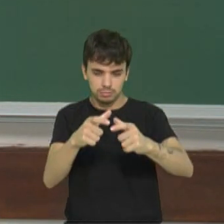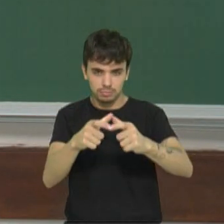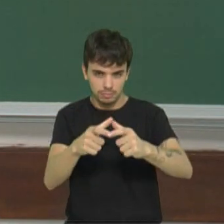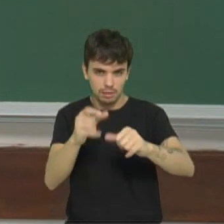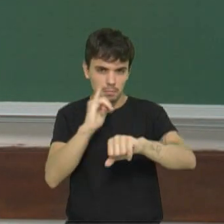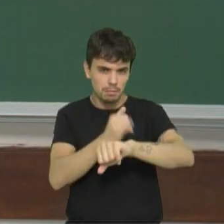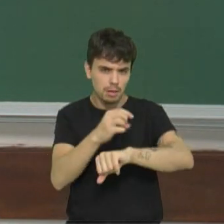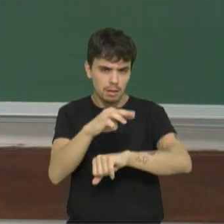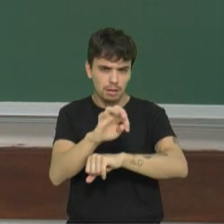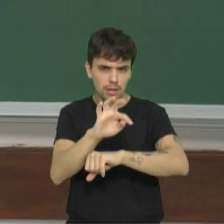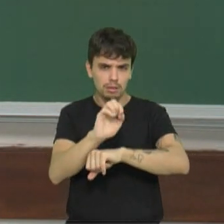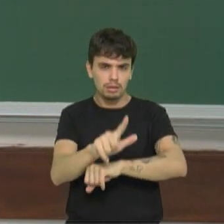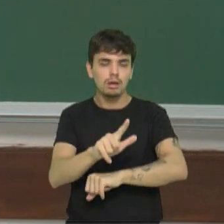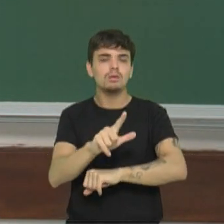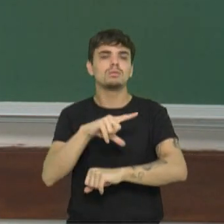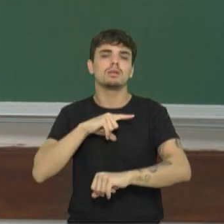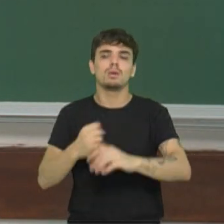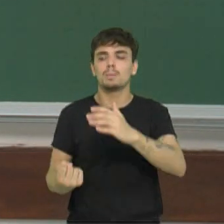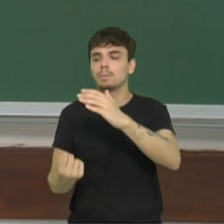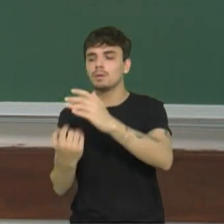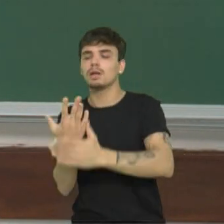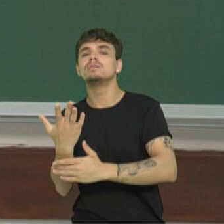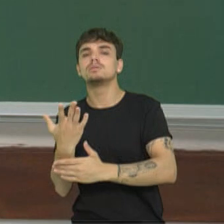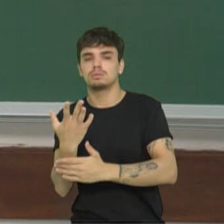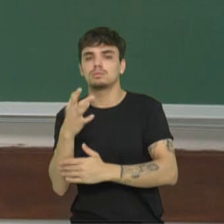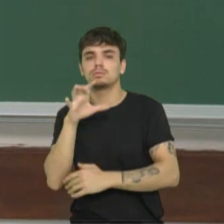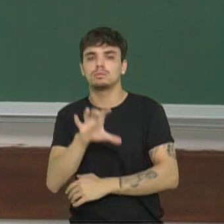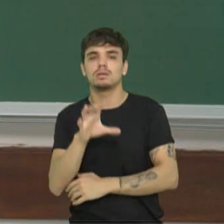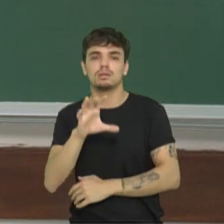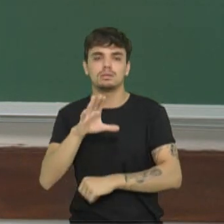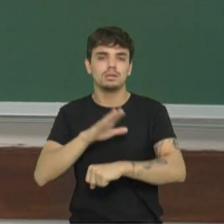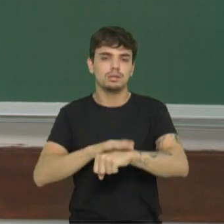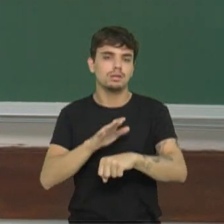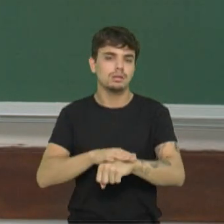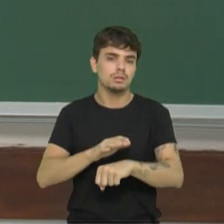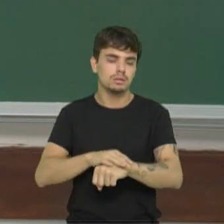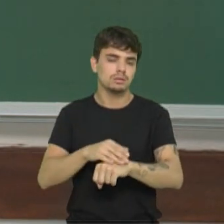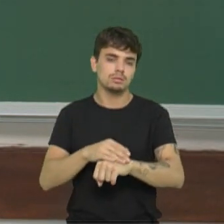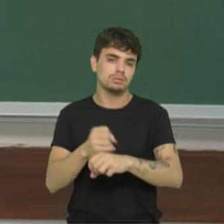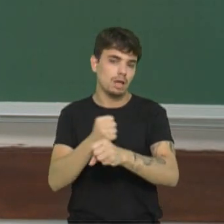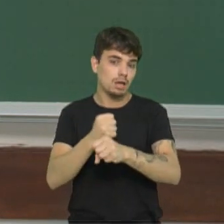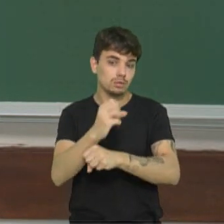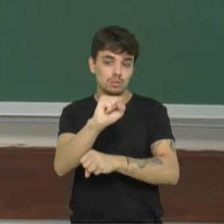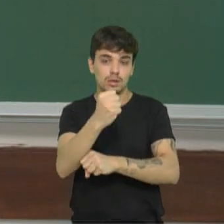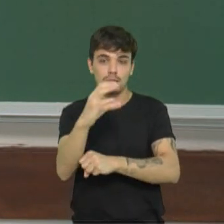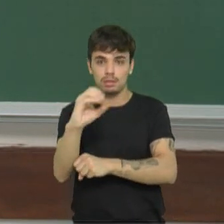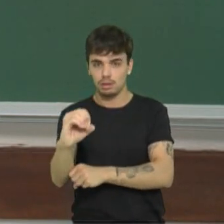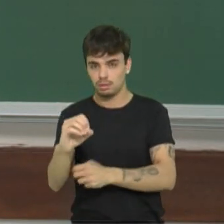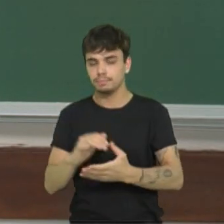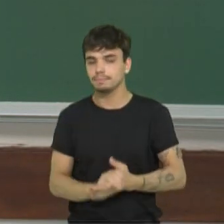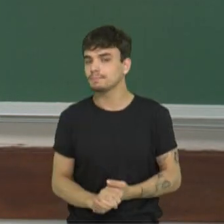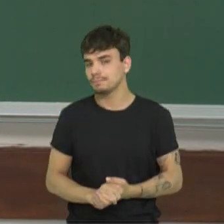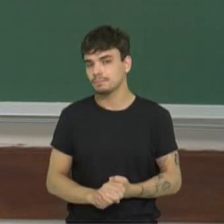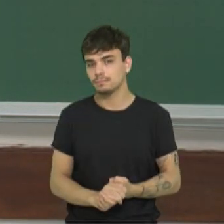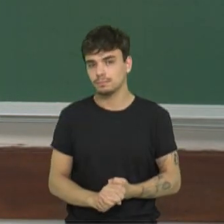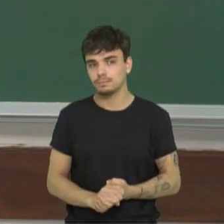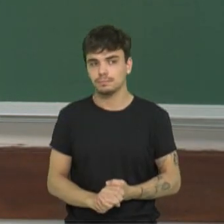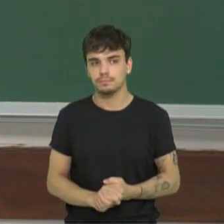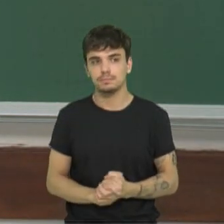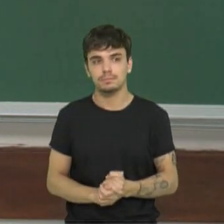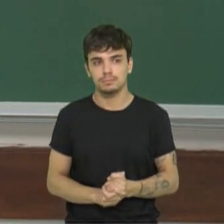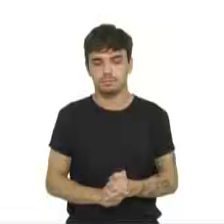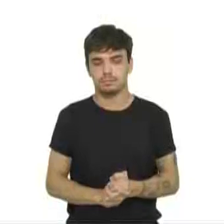tá? Que surgiu mais ou menos nessa época final, nos anos 80, vamos dizer assim, tá bom? Na década de